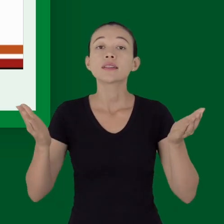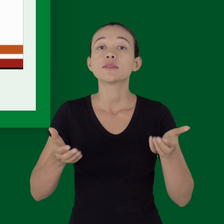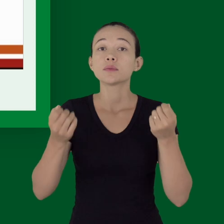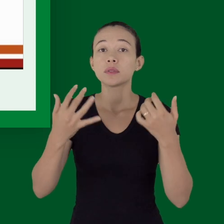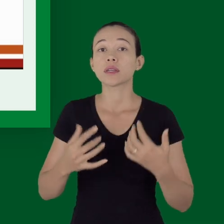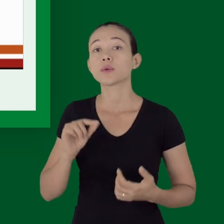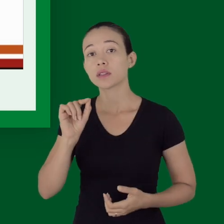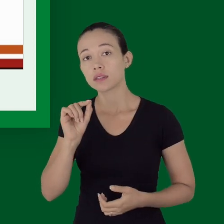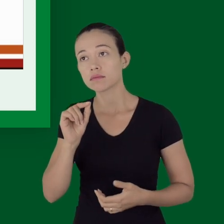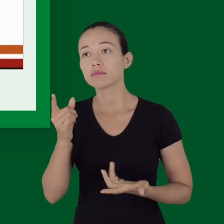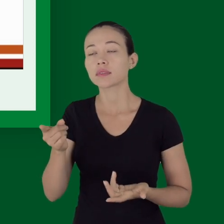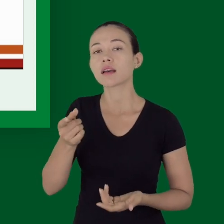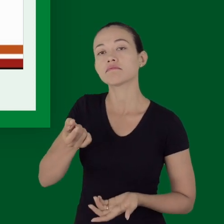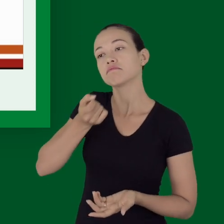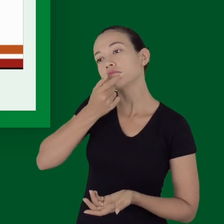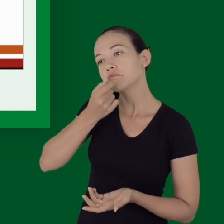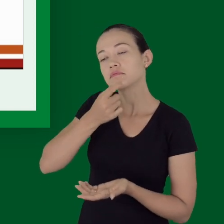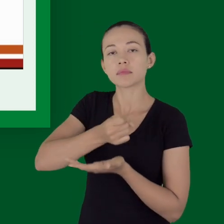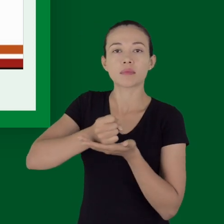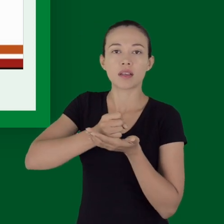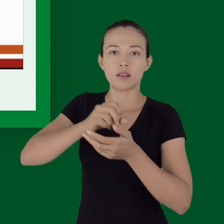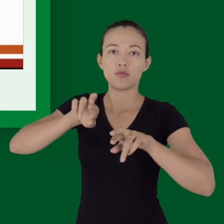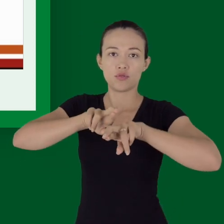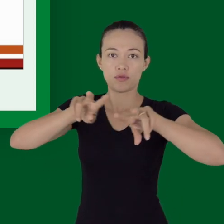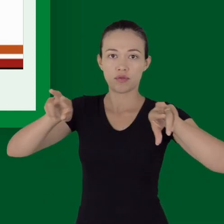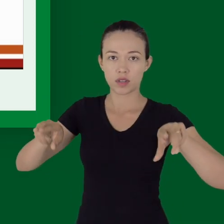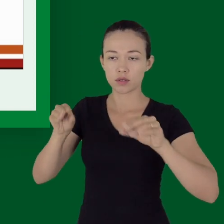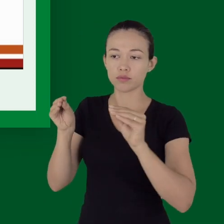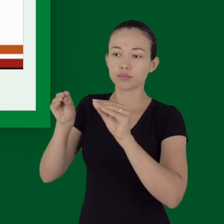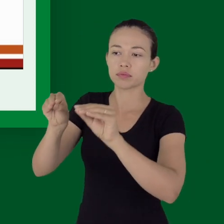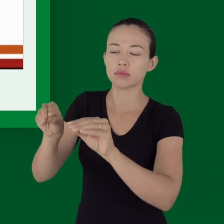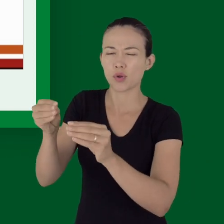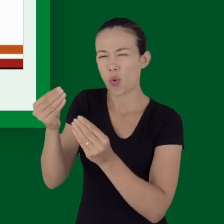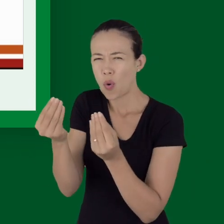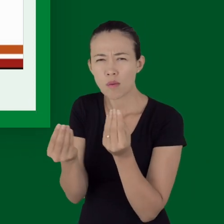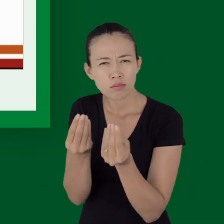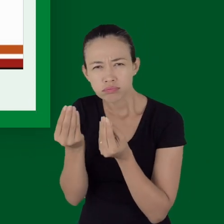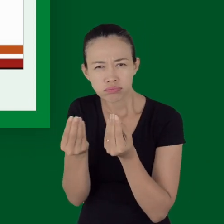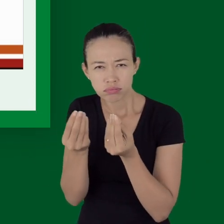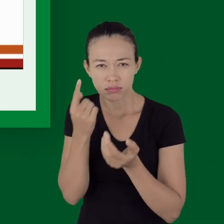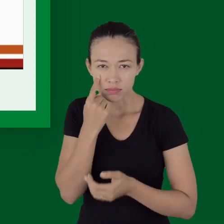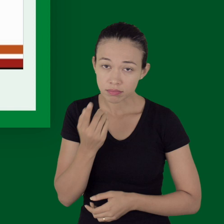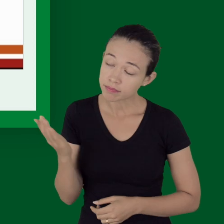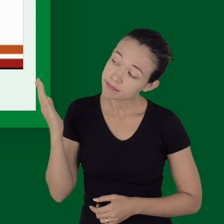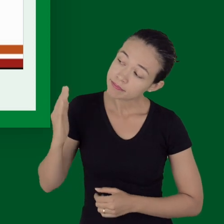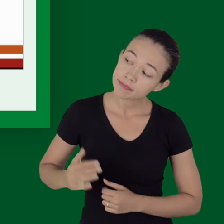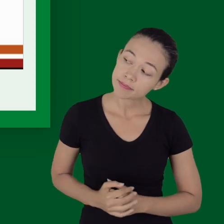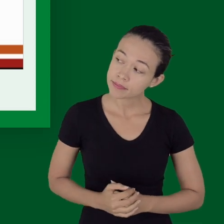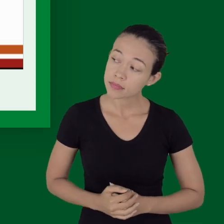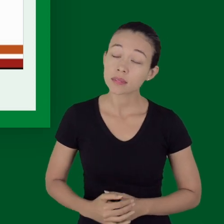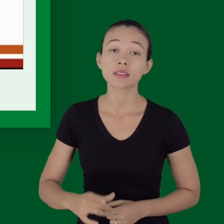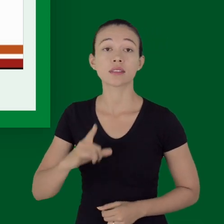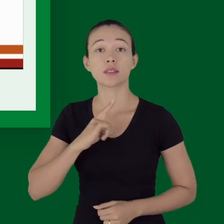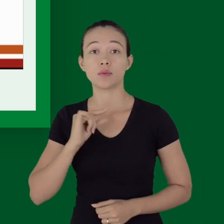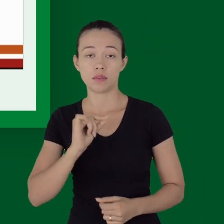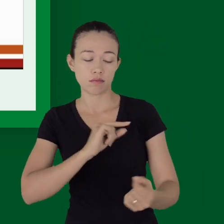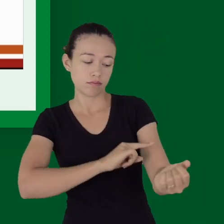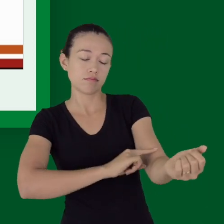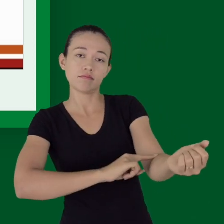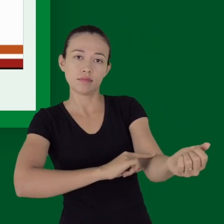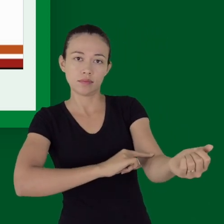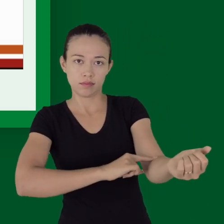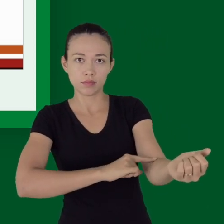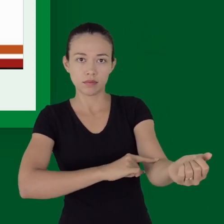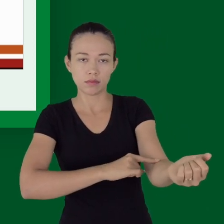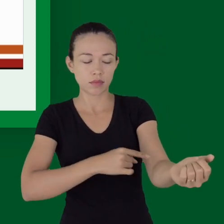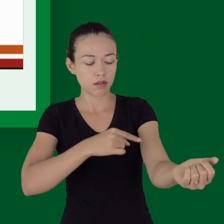Agora a gente vai falar das vias de acesso para a infusão de drogas na PCR. Dentre as vias de acesso, a gente tem a via periférica, que é a